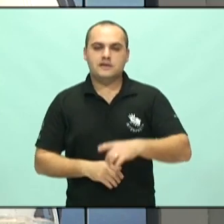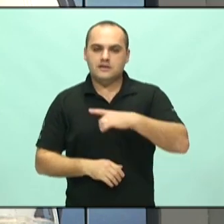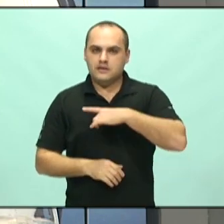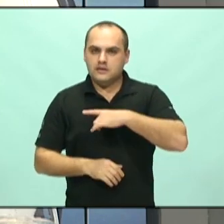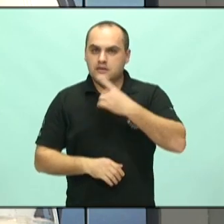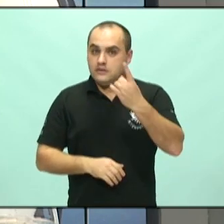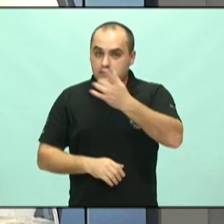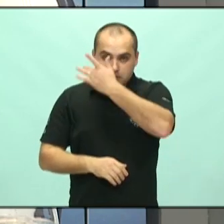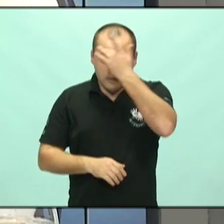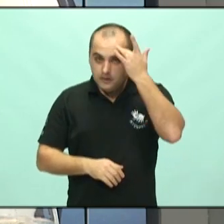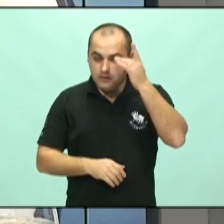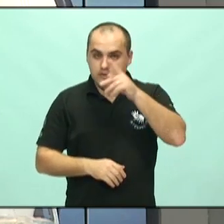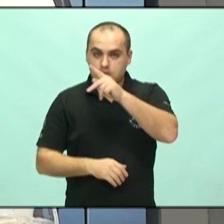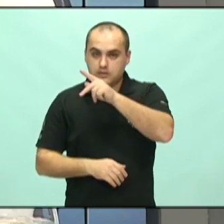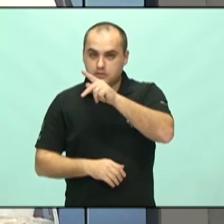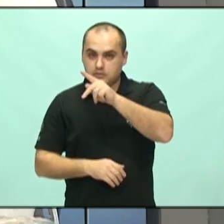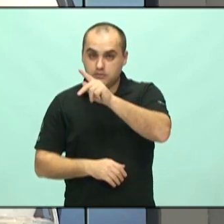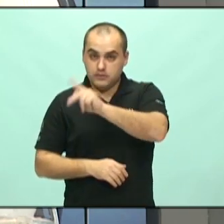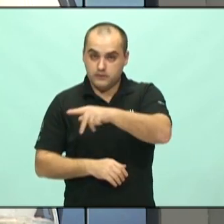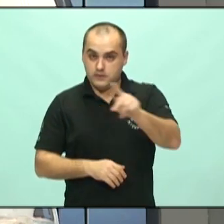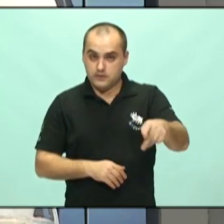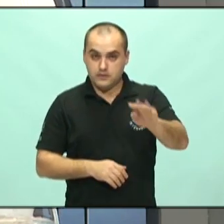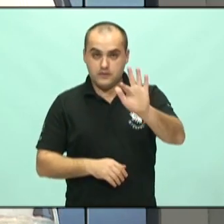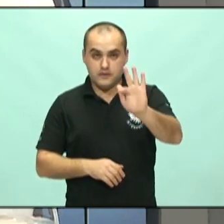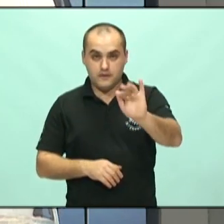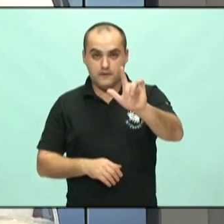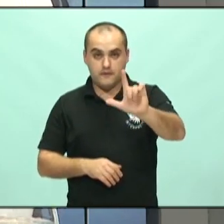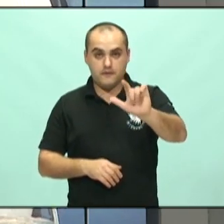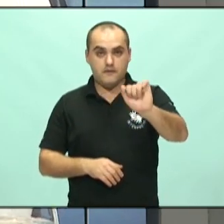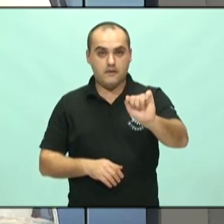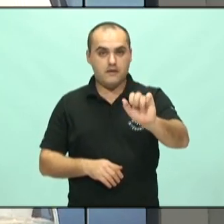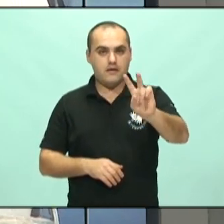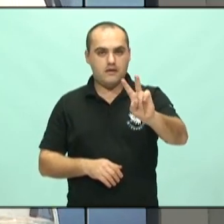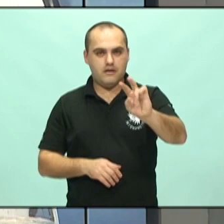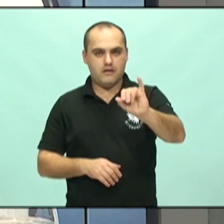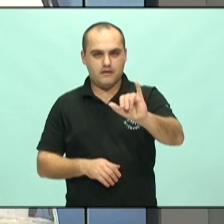super importante, que é o professor Flávio Desgranges, que é um